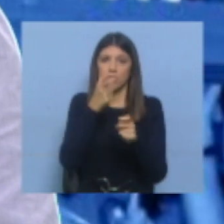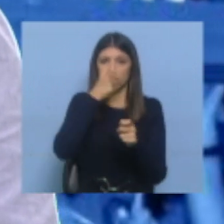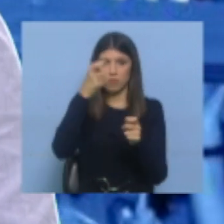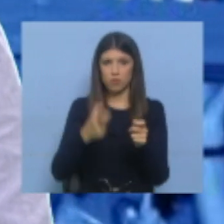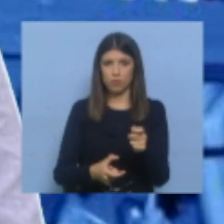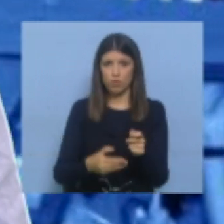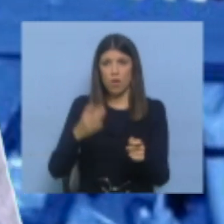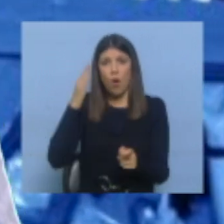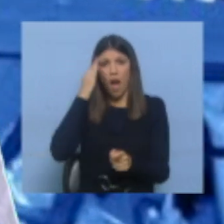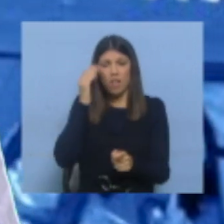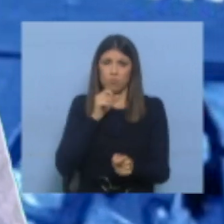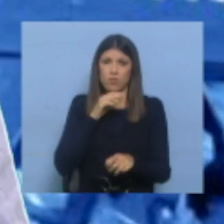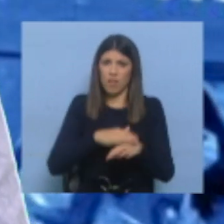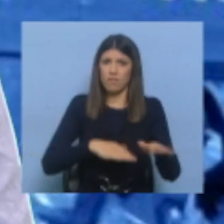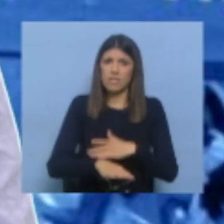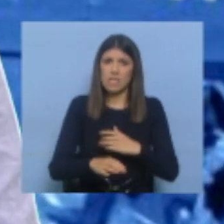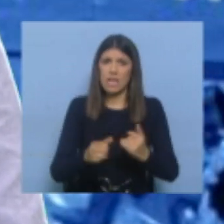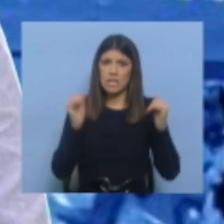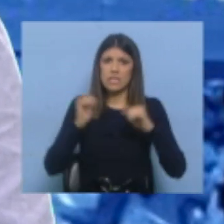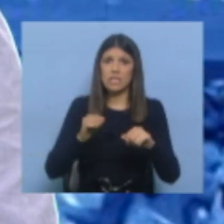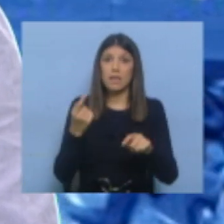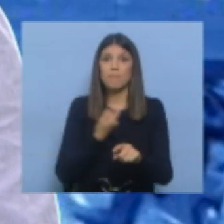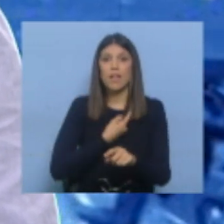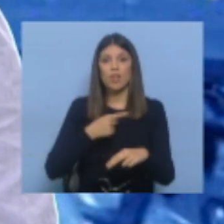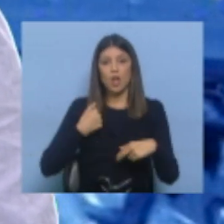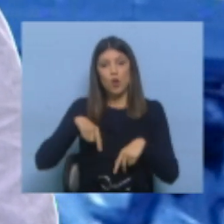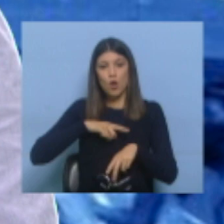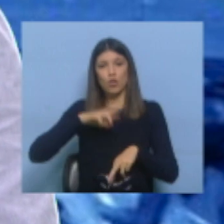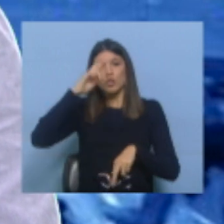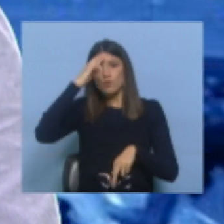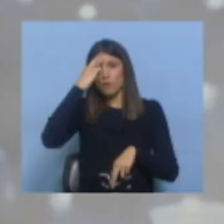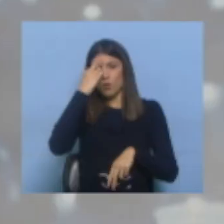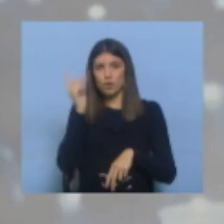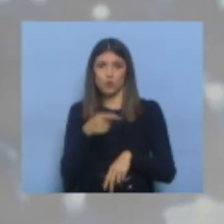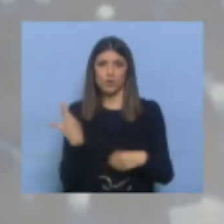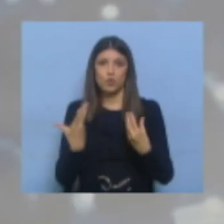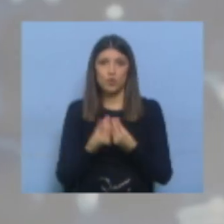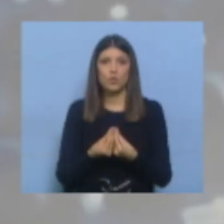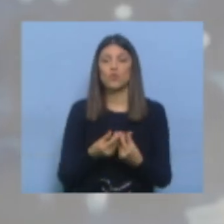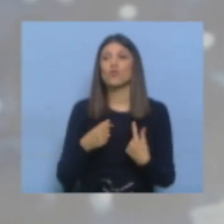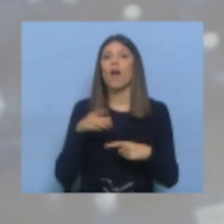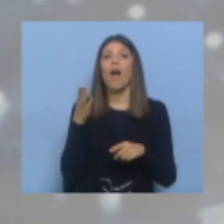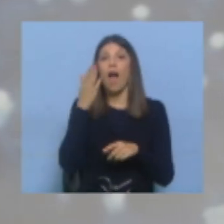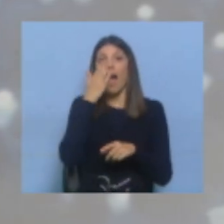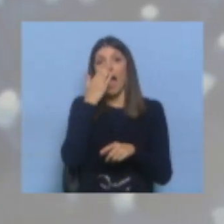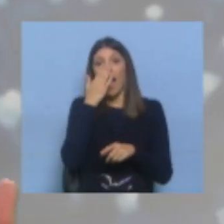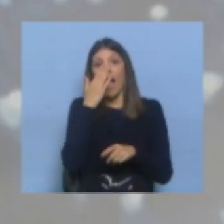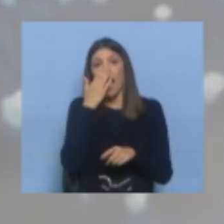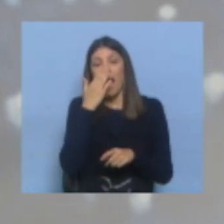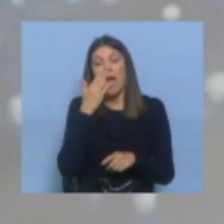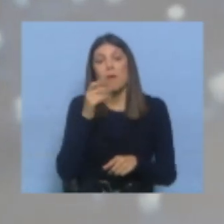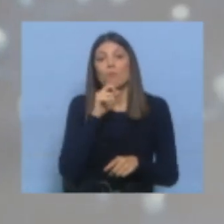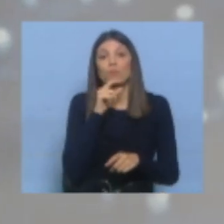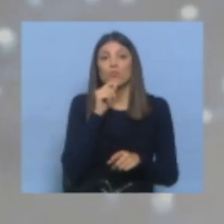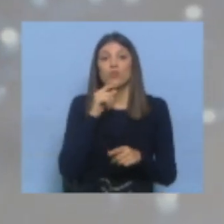e é execuível. Temos é de querer chegar lá. Isto torna-se mais fácil com a renovação das gerações, temos